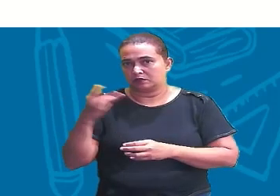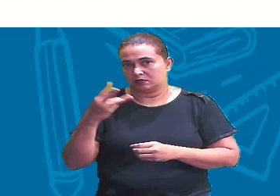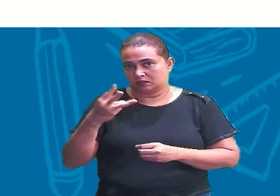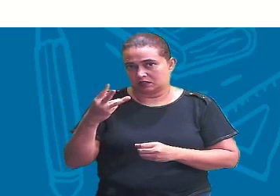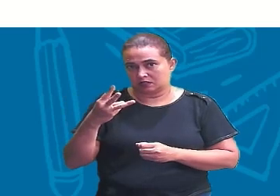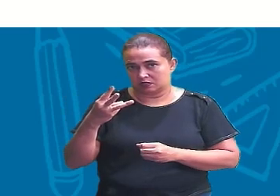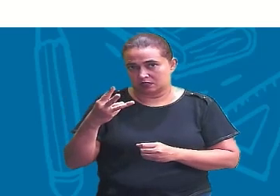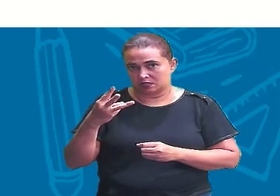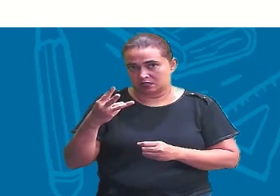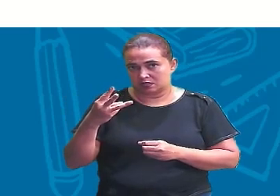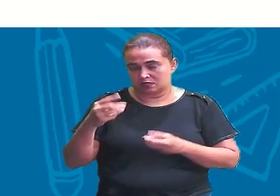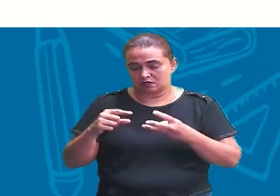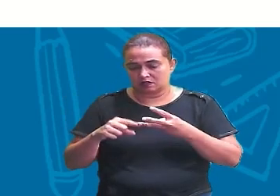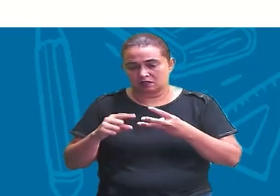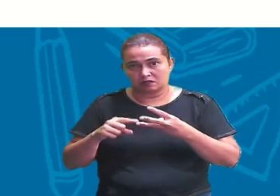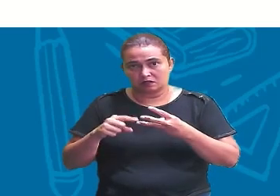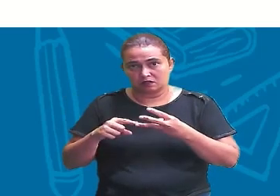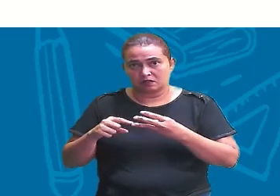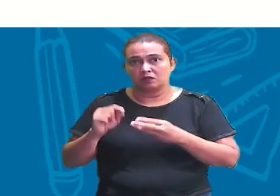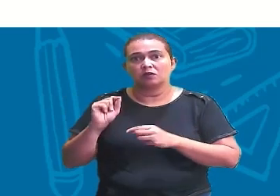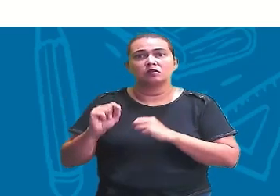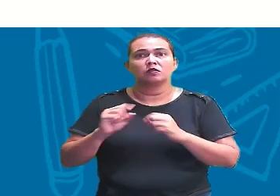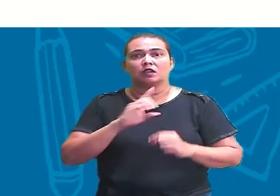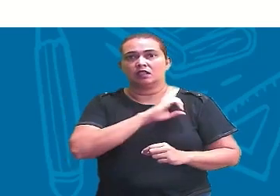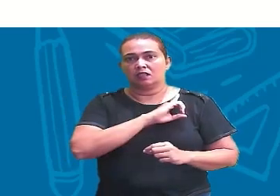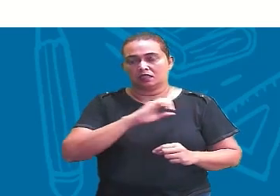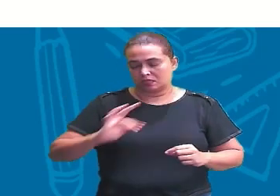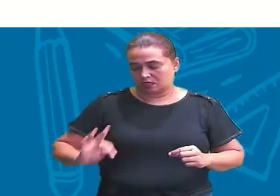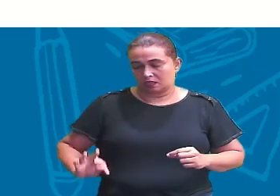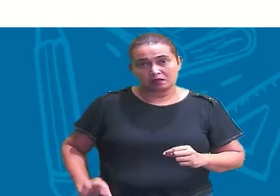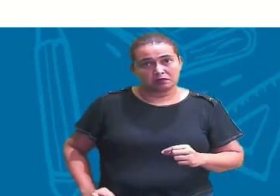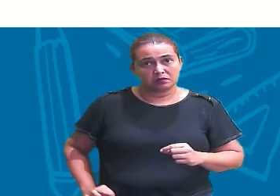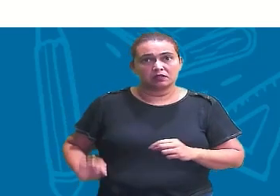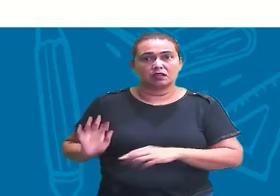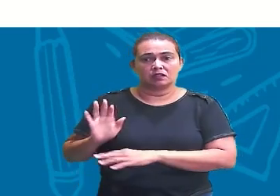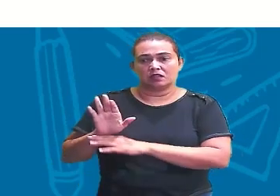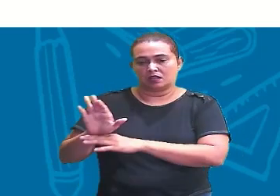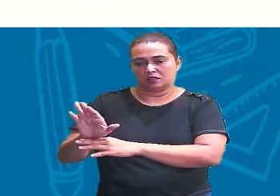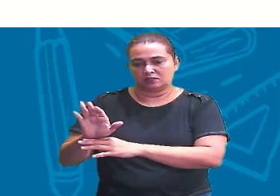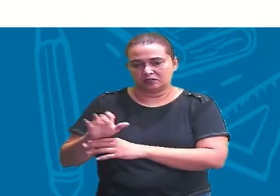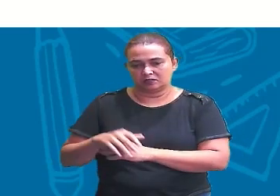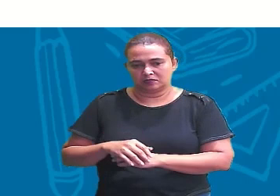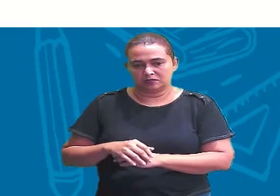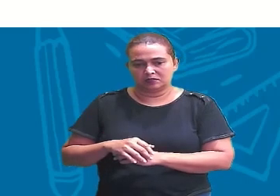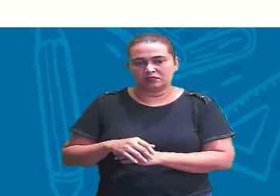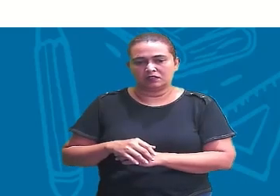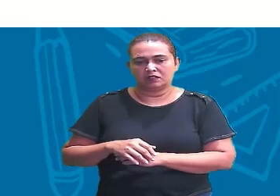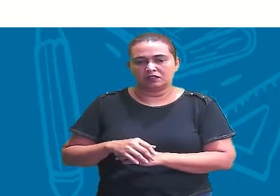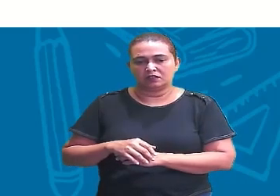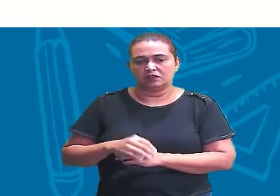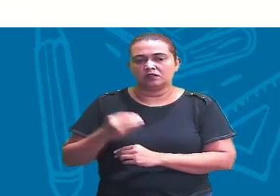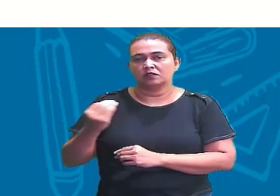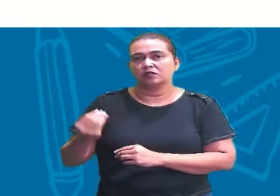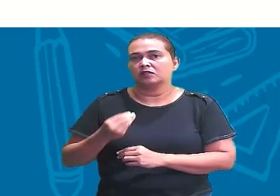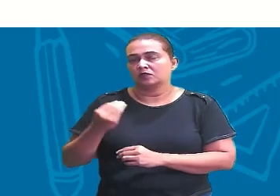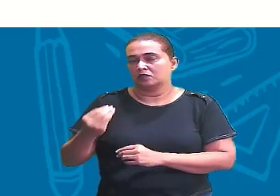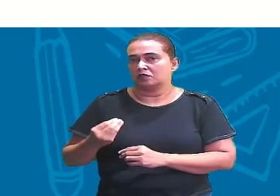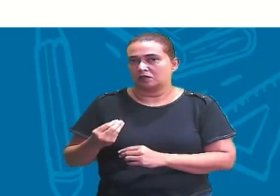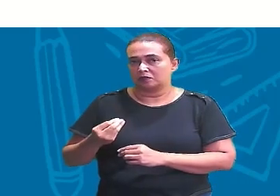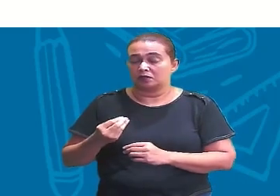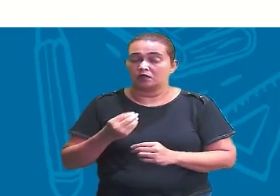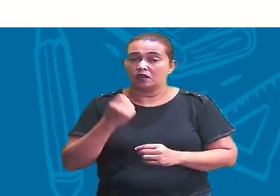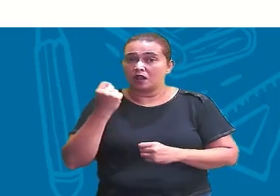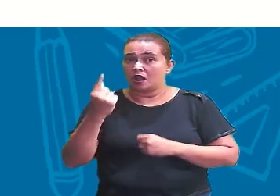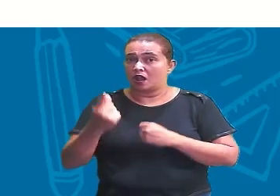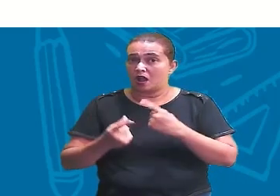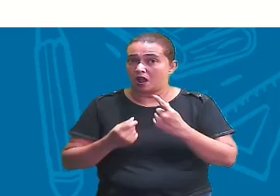estar reunido em Assembleia Nacional. Detalhe, né? O terceiro estado se reúne e alguns representantes